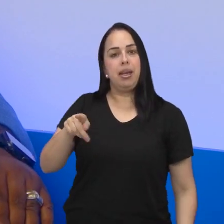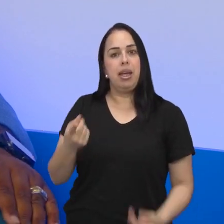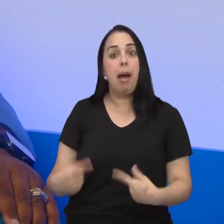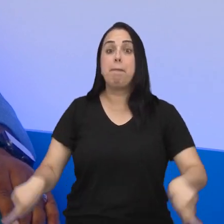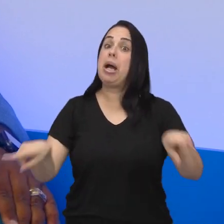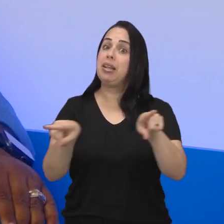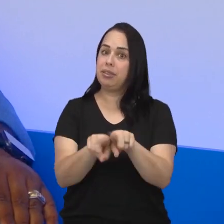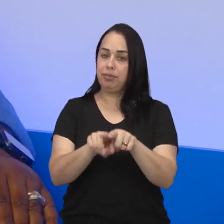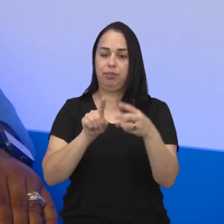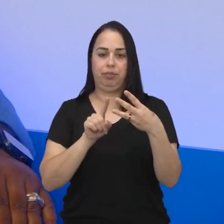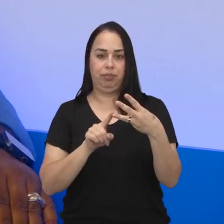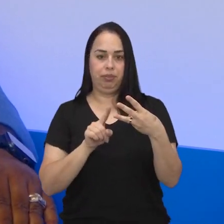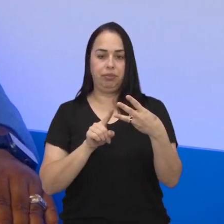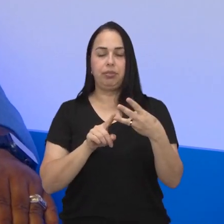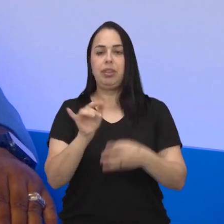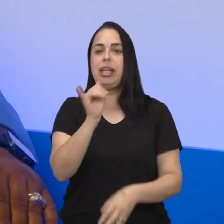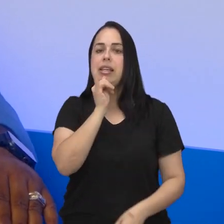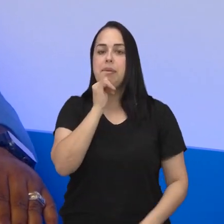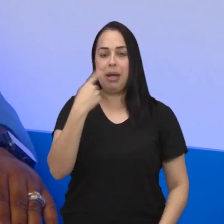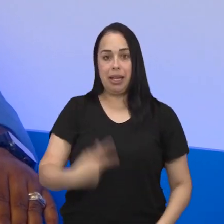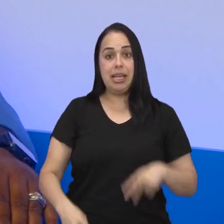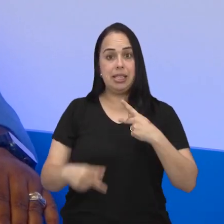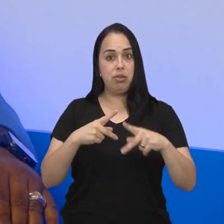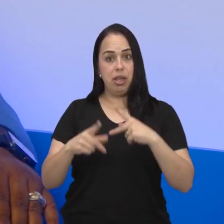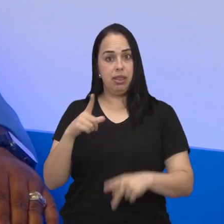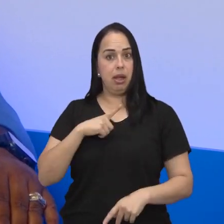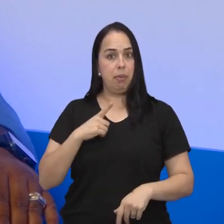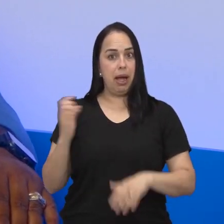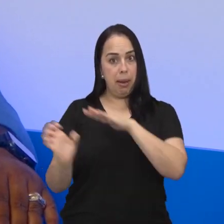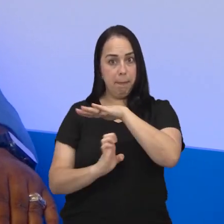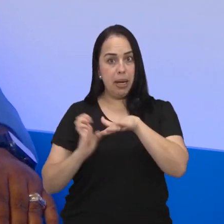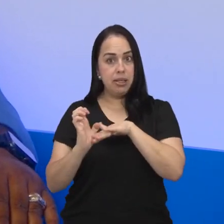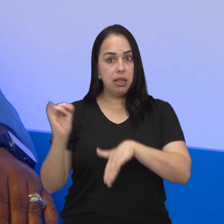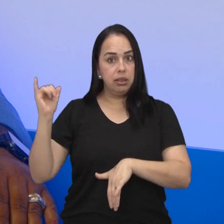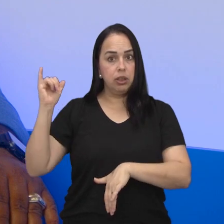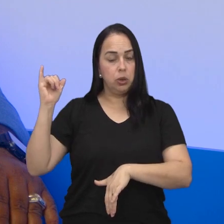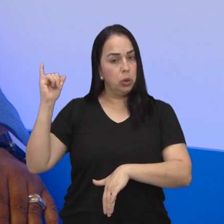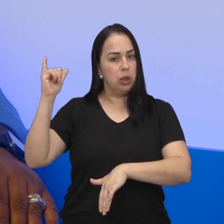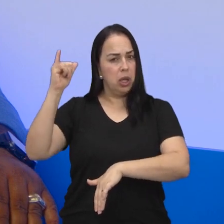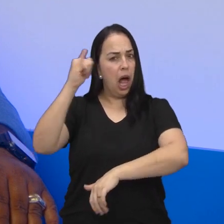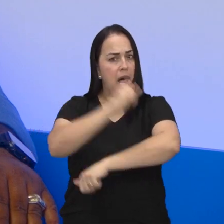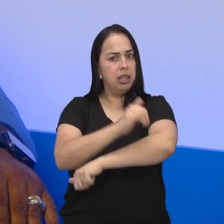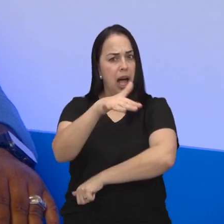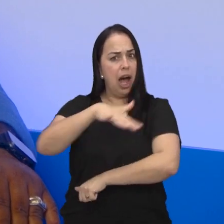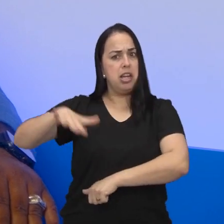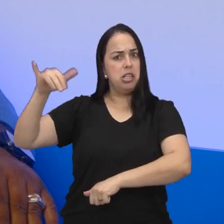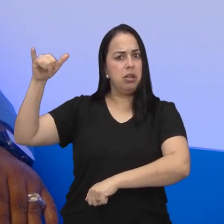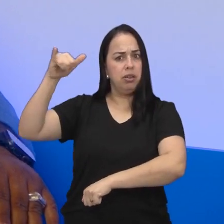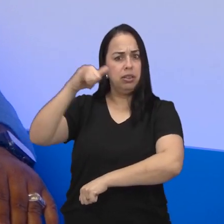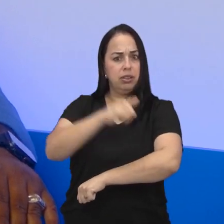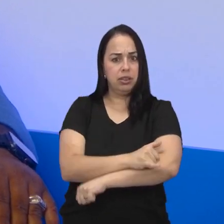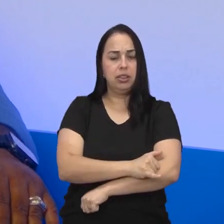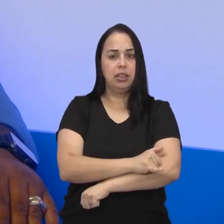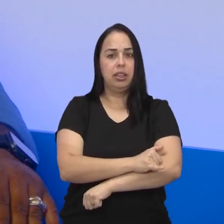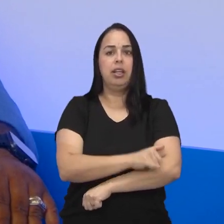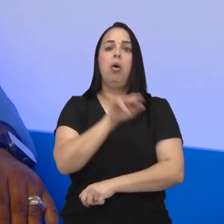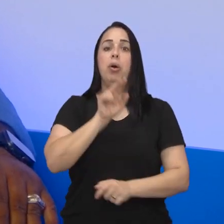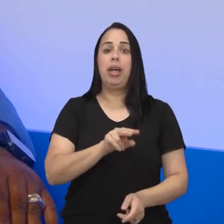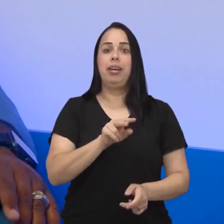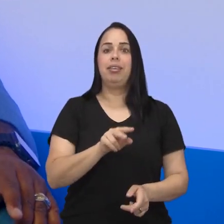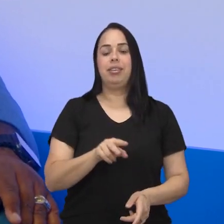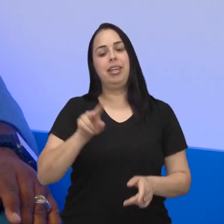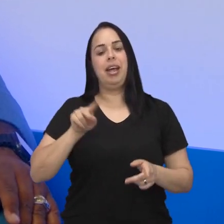até um exemplo, né? Nós temos uma empresa aqui em São José dos Campos, do segmento aeronáutico, que ela